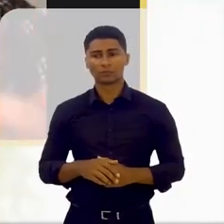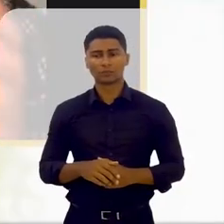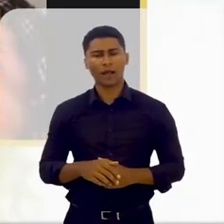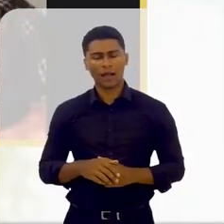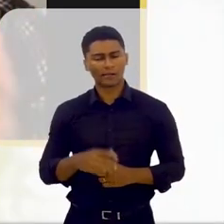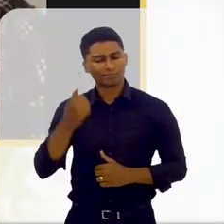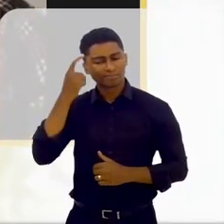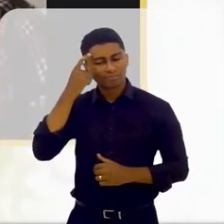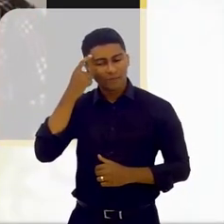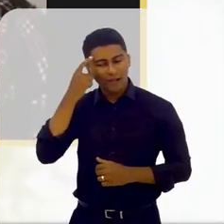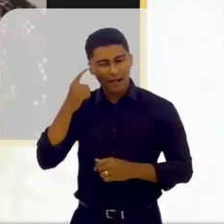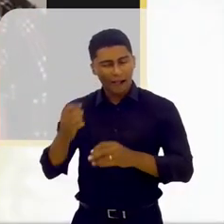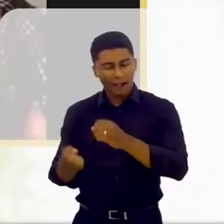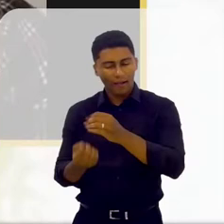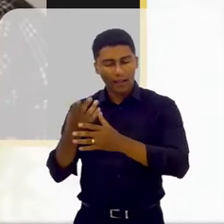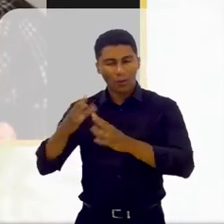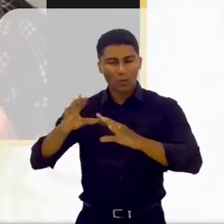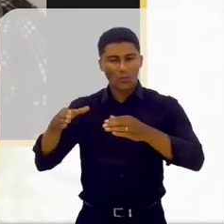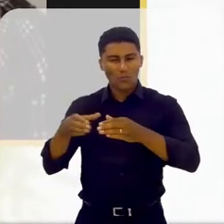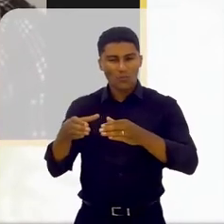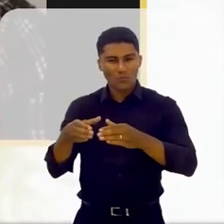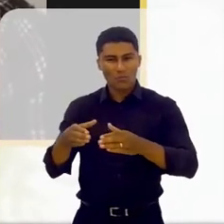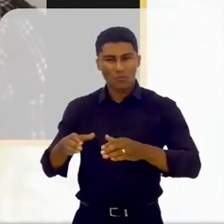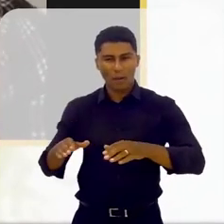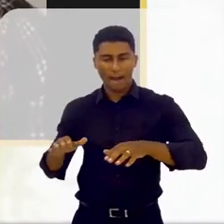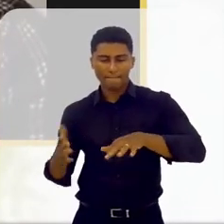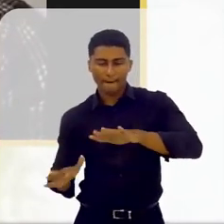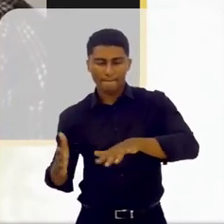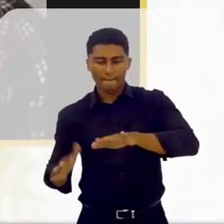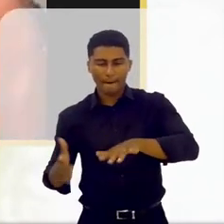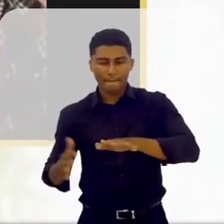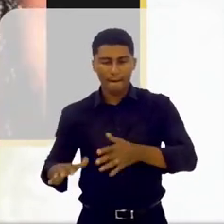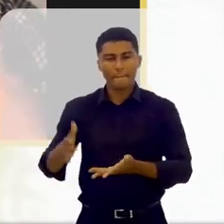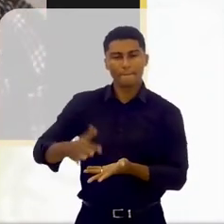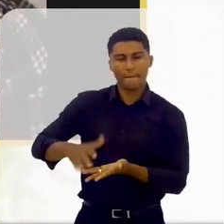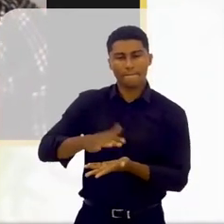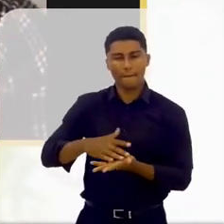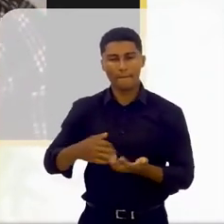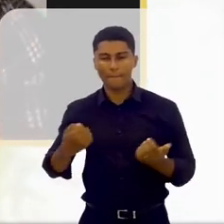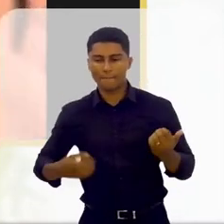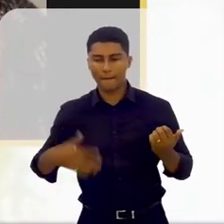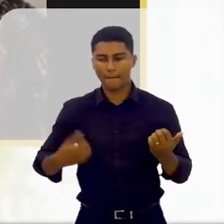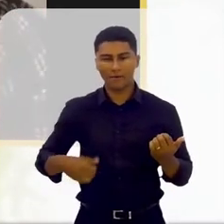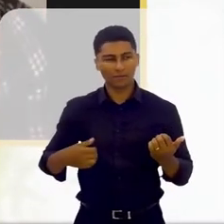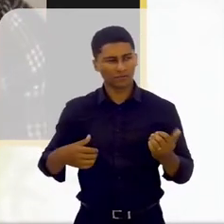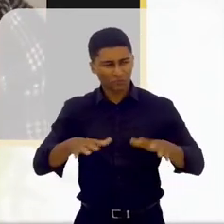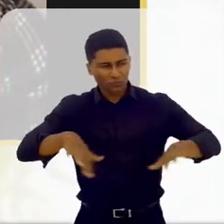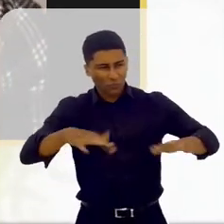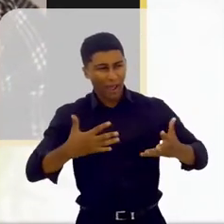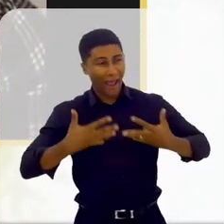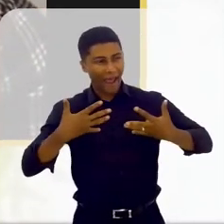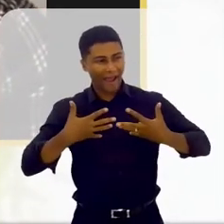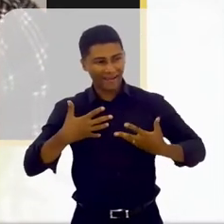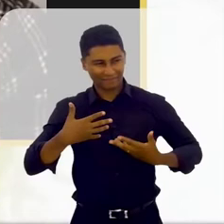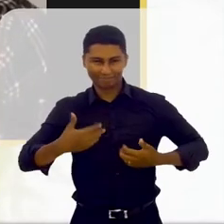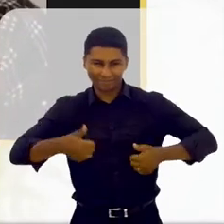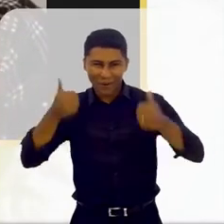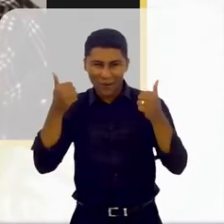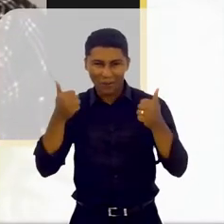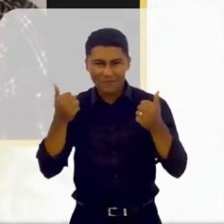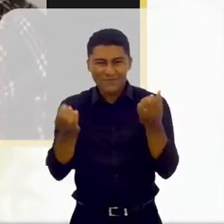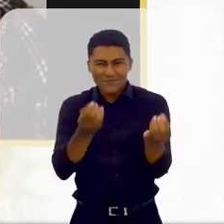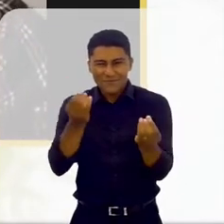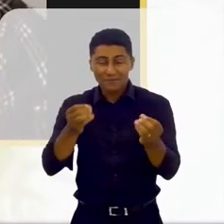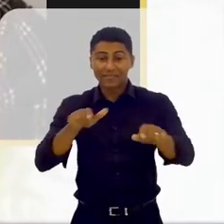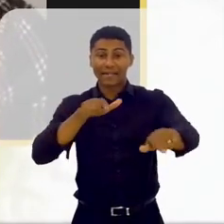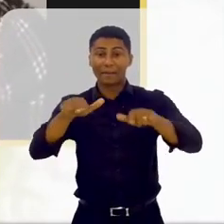vamos montar um grupo? Esse Vamos RG, tocar? cara, vamos fazer uma bagunça aqui? Vamos alegrar um pouco aí, porque eu acho que tá um pouco triste. Vamos, o que que a gente pode